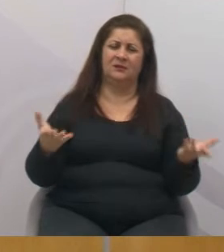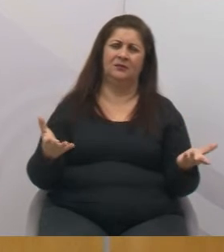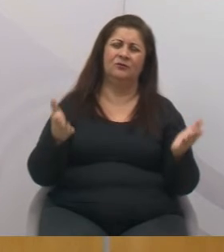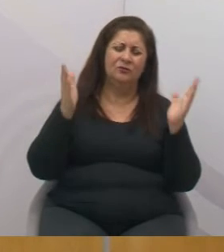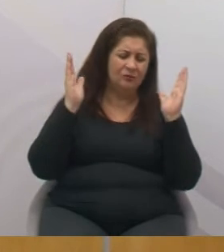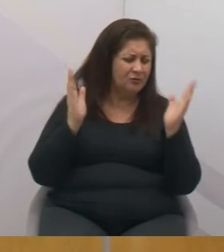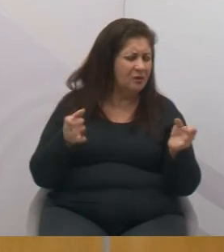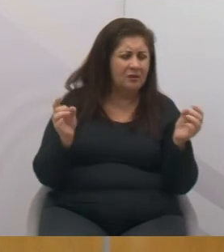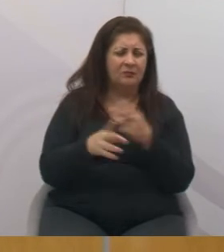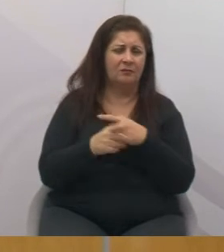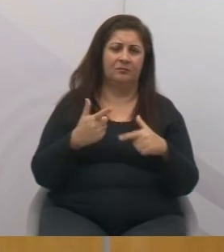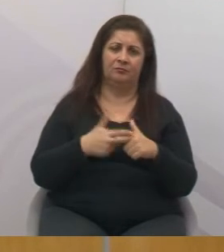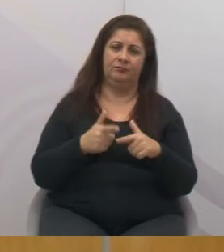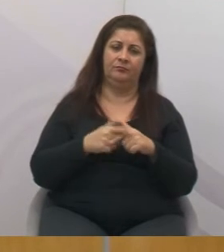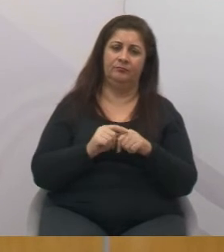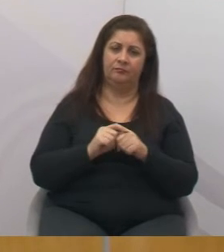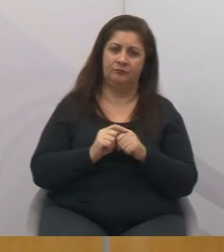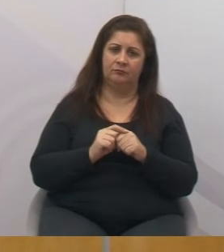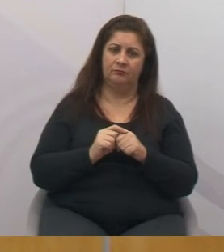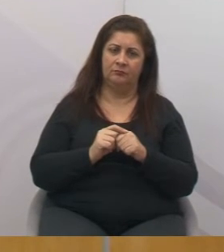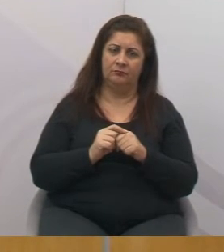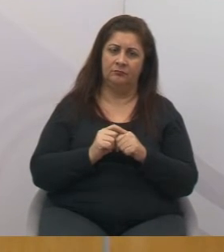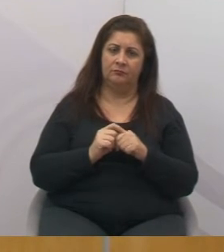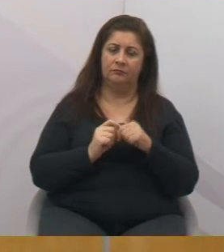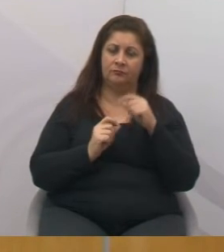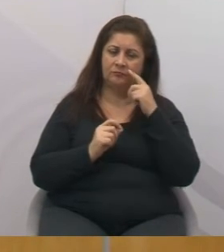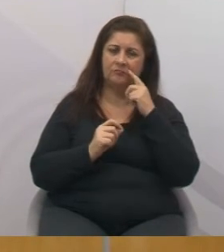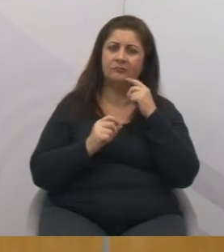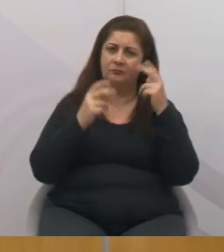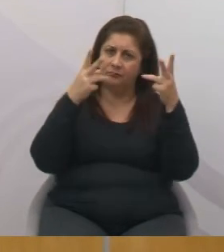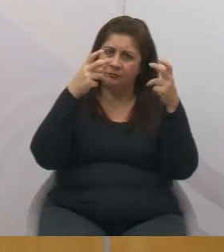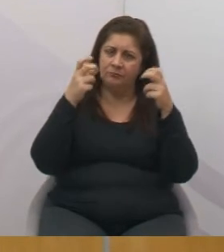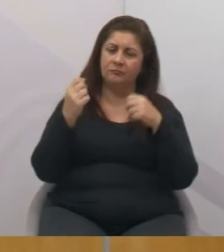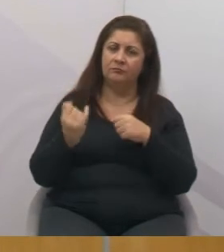resolvido. Não serei contrário, pois sei da importância dessa lei,